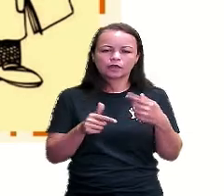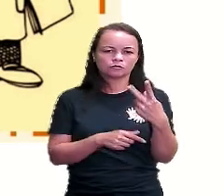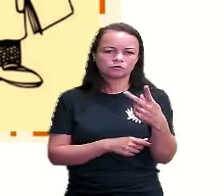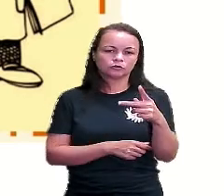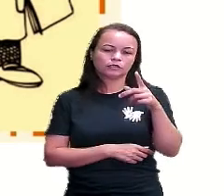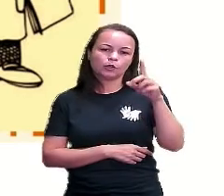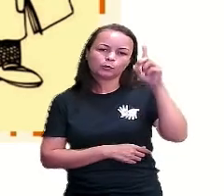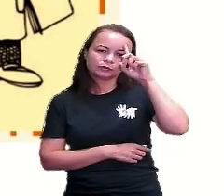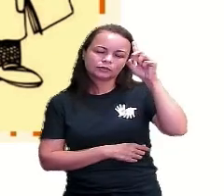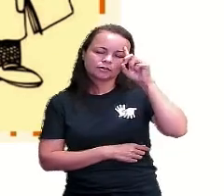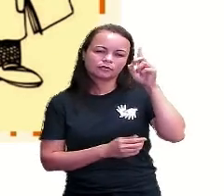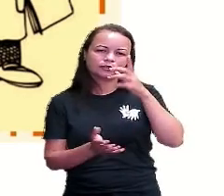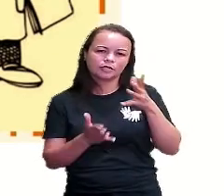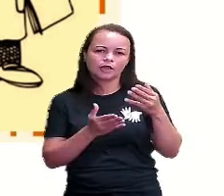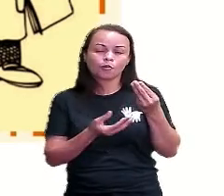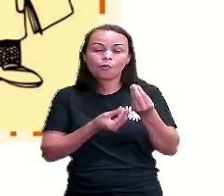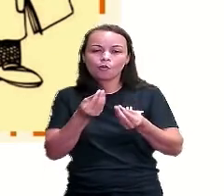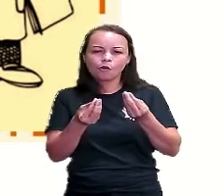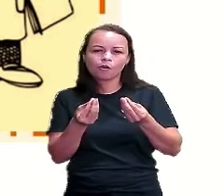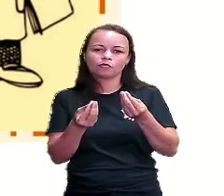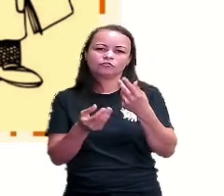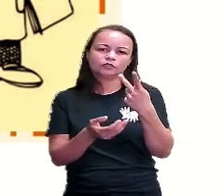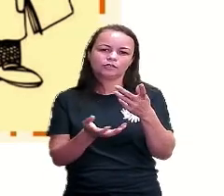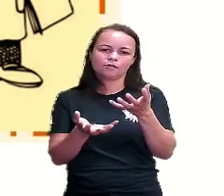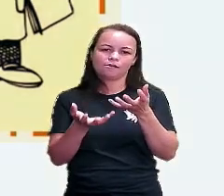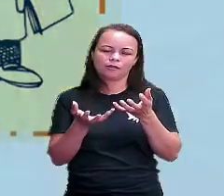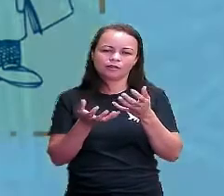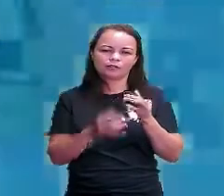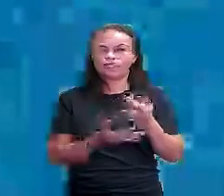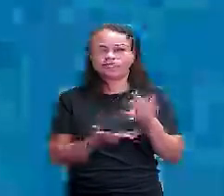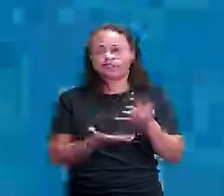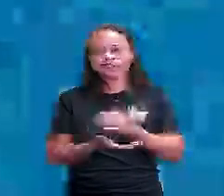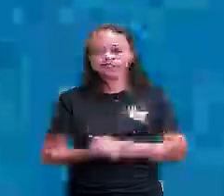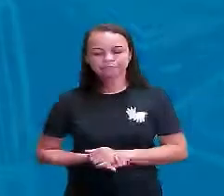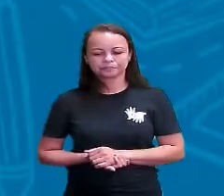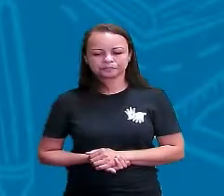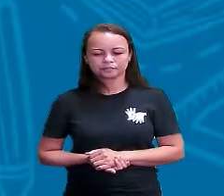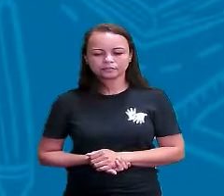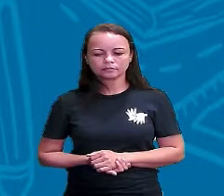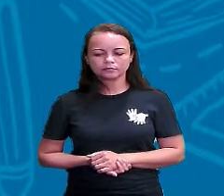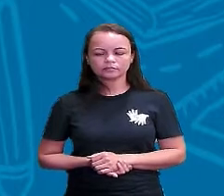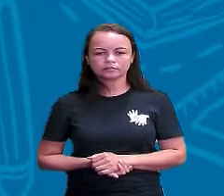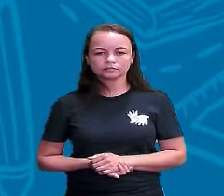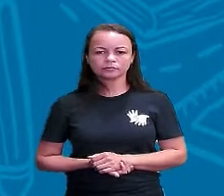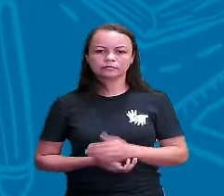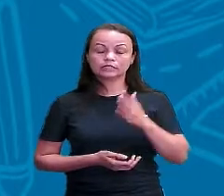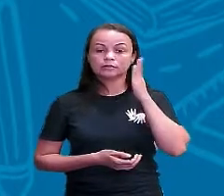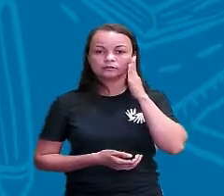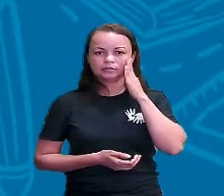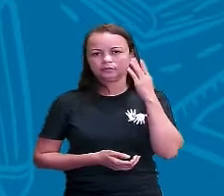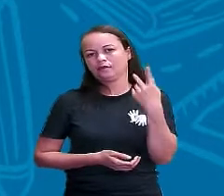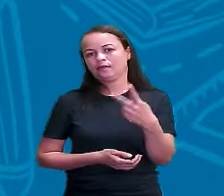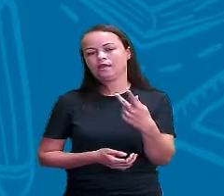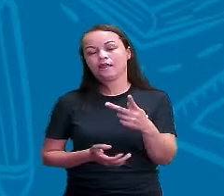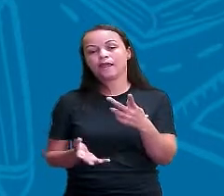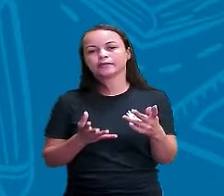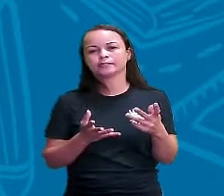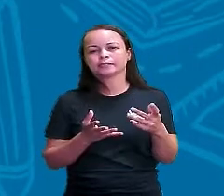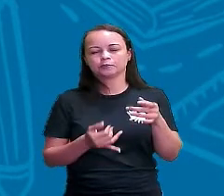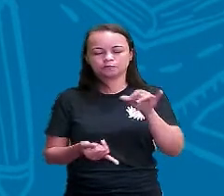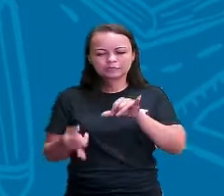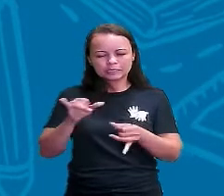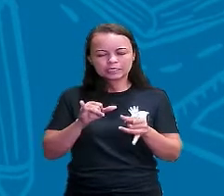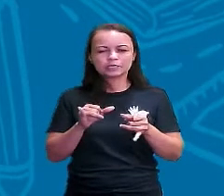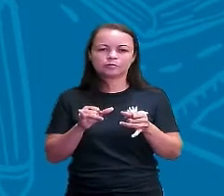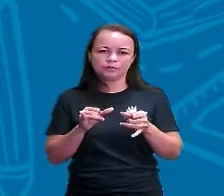dia, com quem você é e como você quer ser. Volta aqui comigo. Então, entender isso, entender essa química faz toda a diferença.